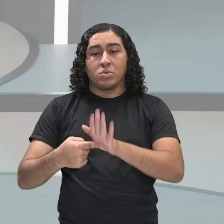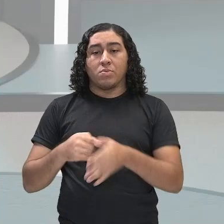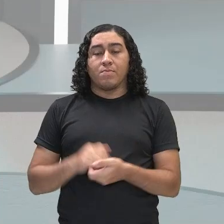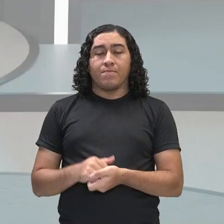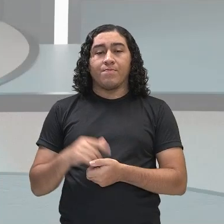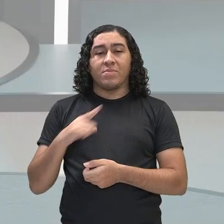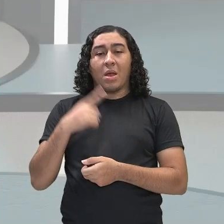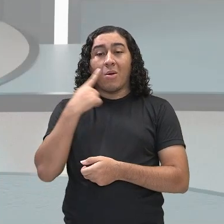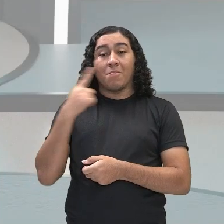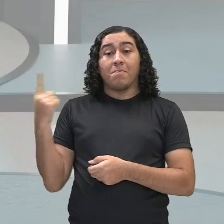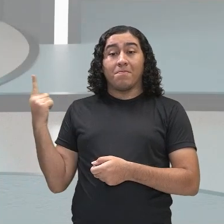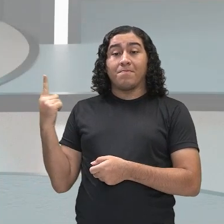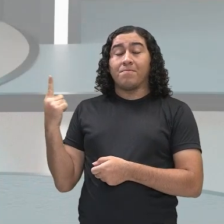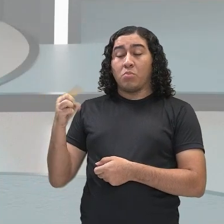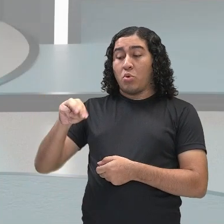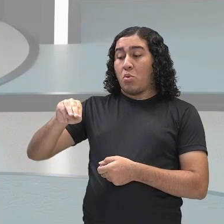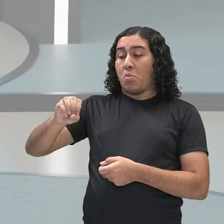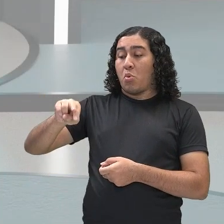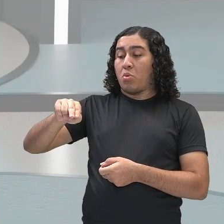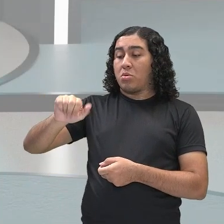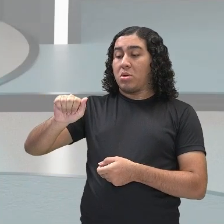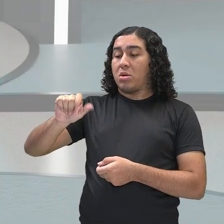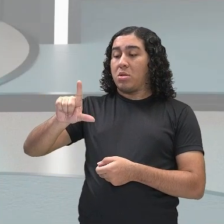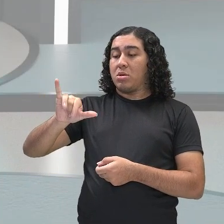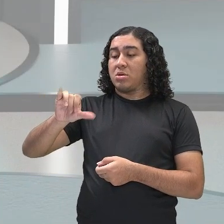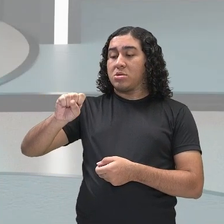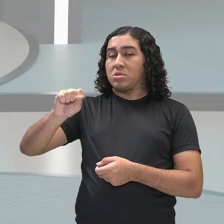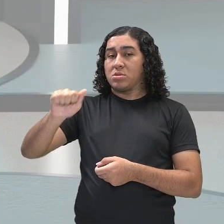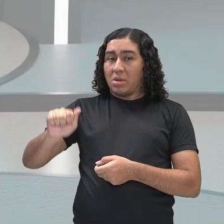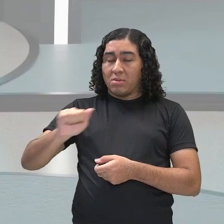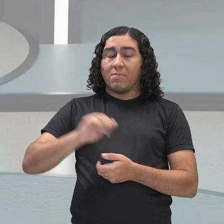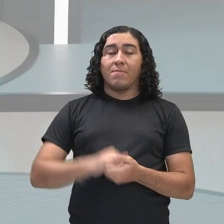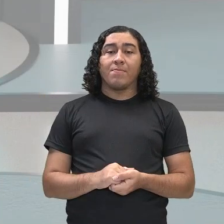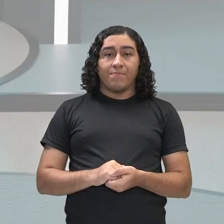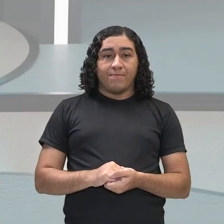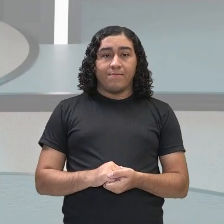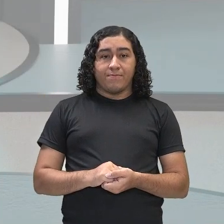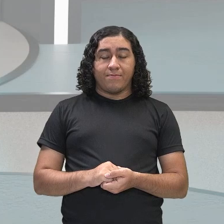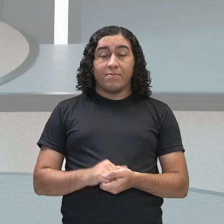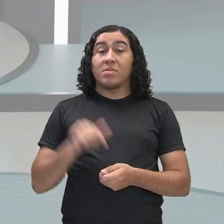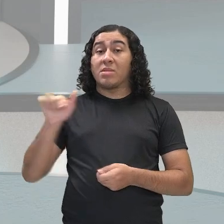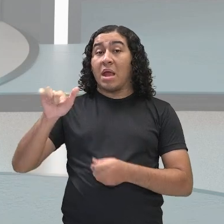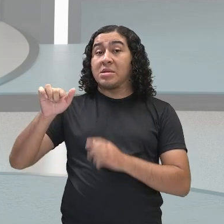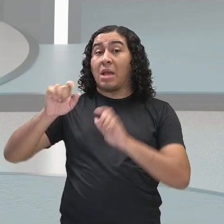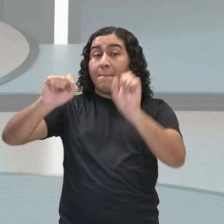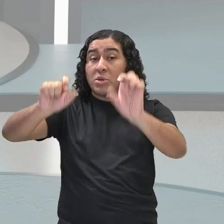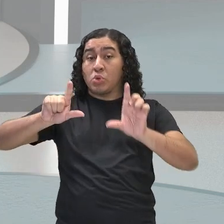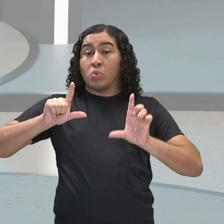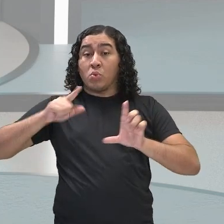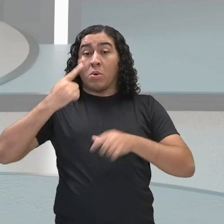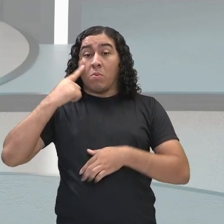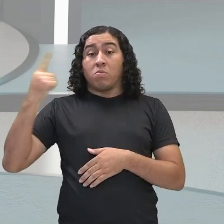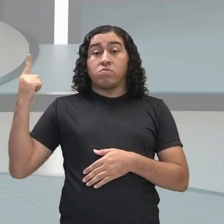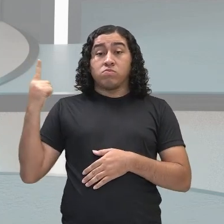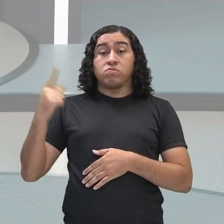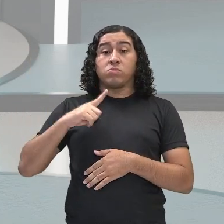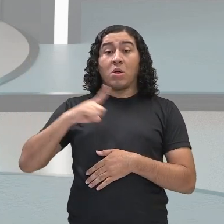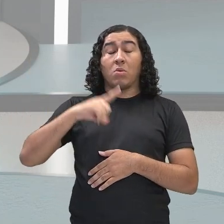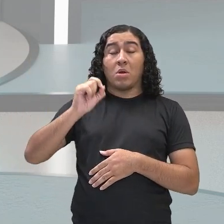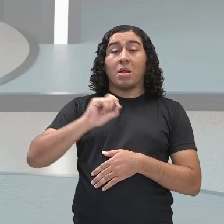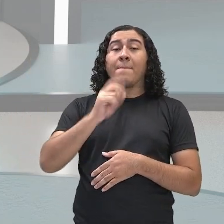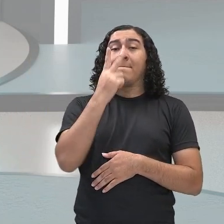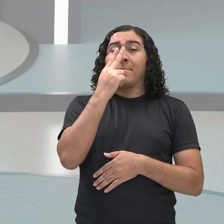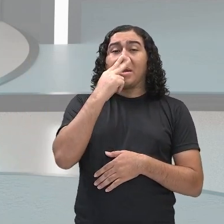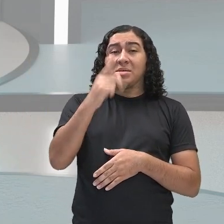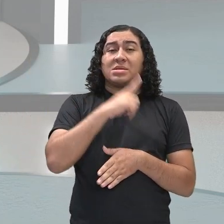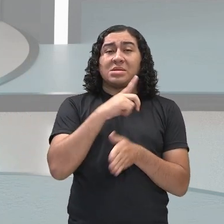obra icônica, que é a Mona Lisa, de Leonardo da Vinci. E nessa obra, o Leonardo da Vinci ele concebeu a técnica do esfumato.